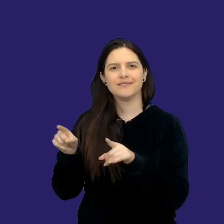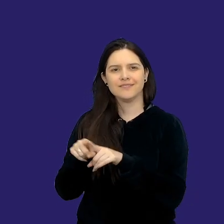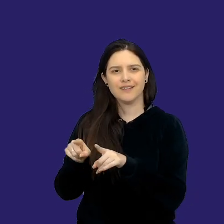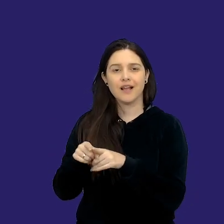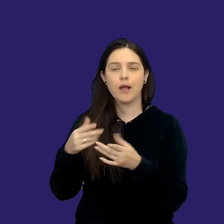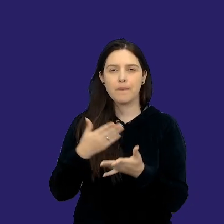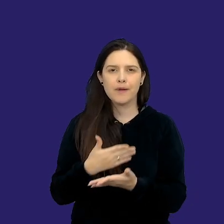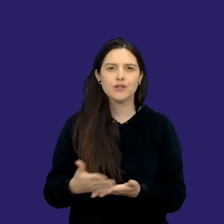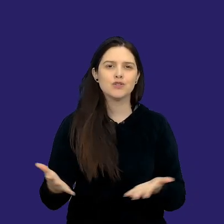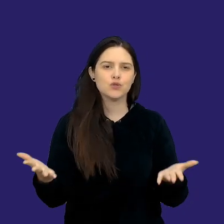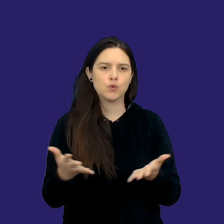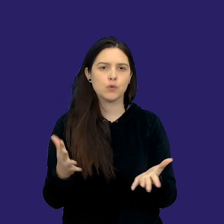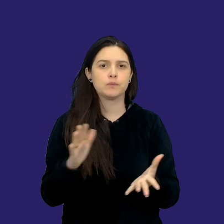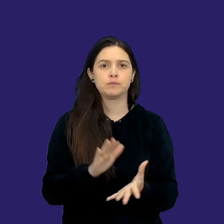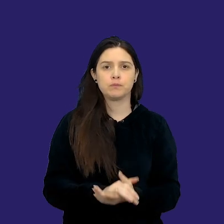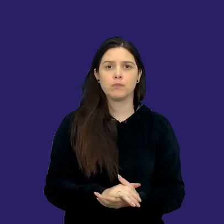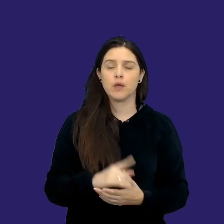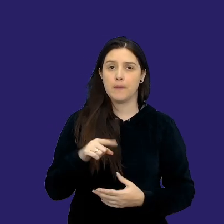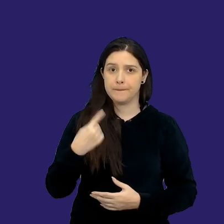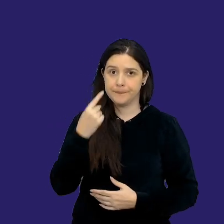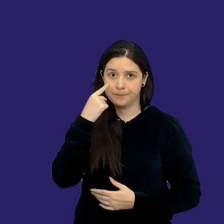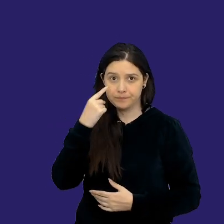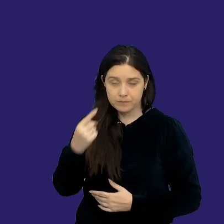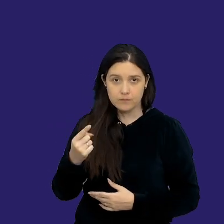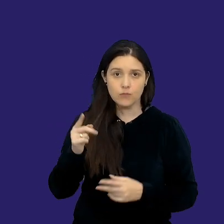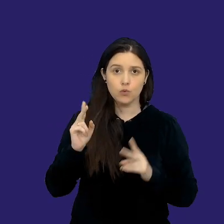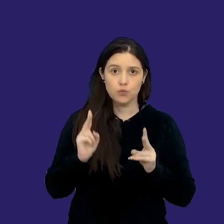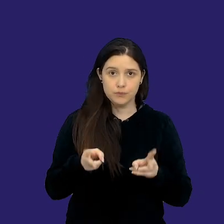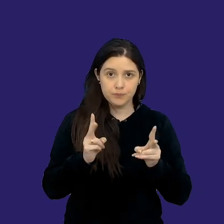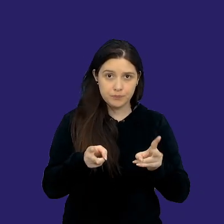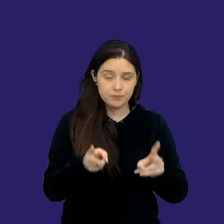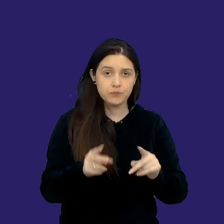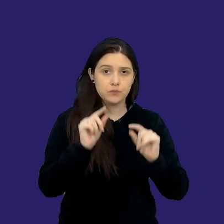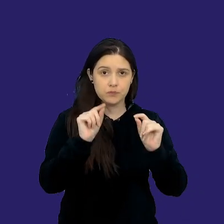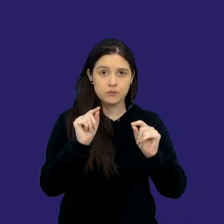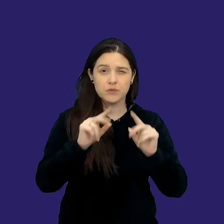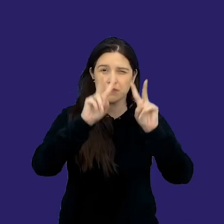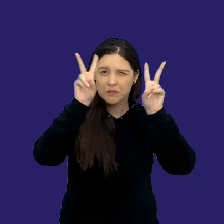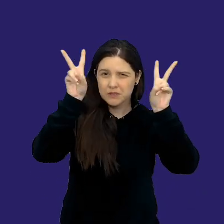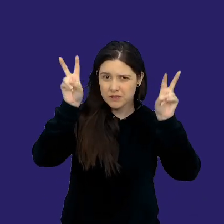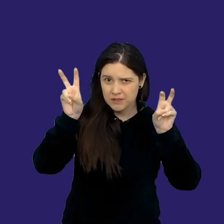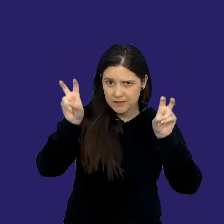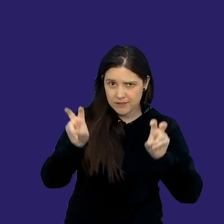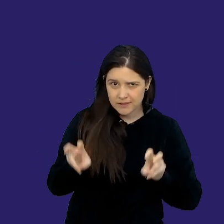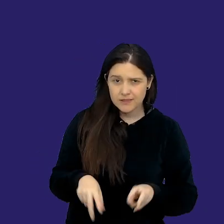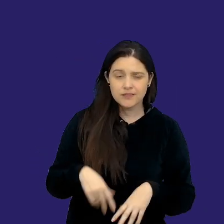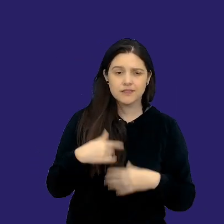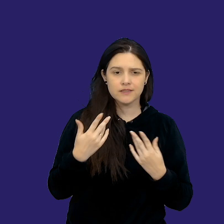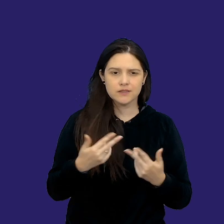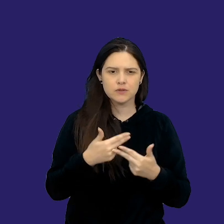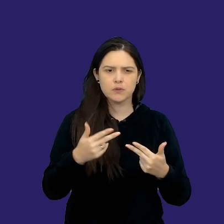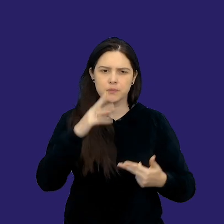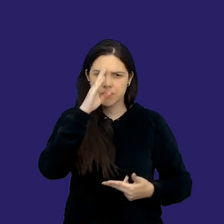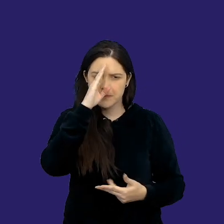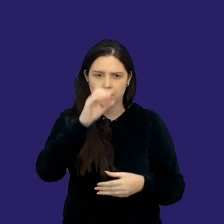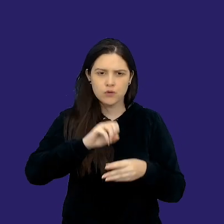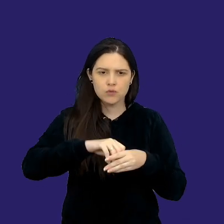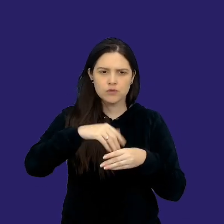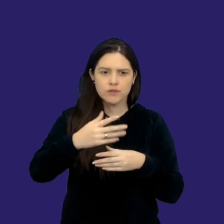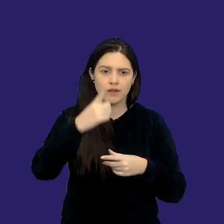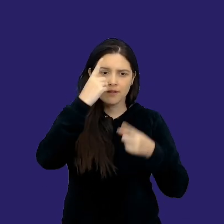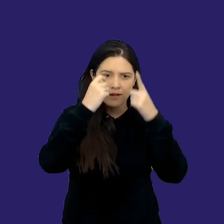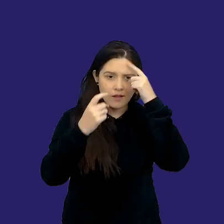dia de hoje, né? Então, para a gente poder dar continuidade, nesse primeiro momento, os principais conceitos e